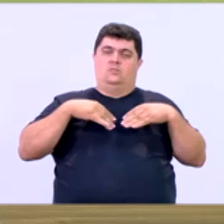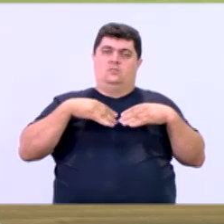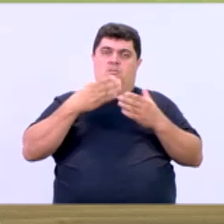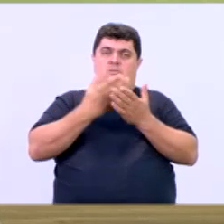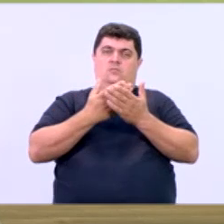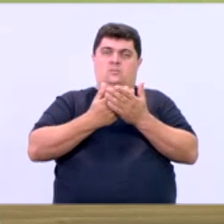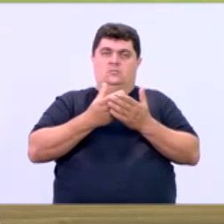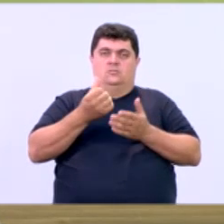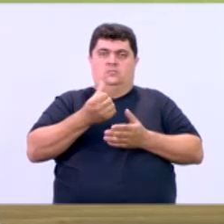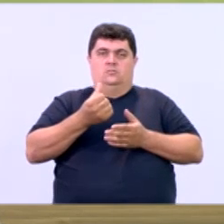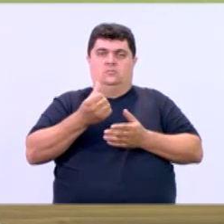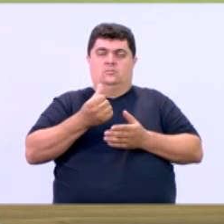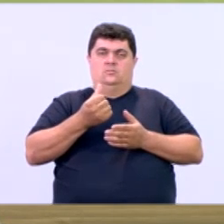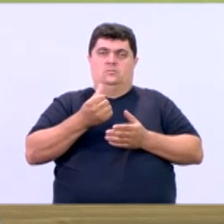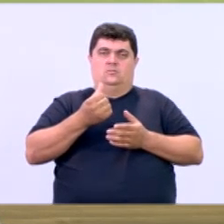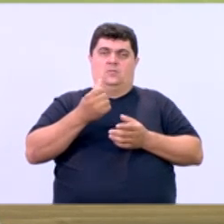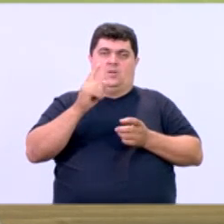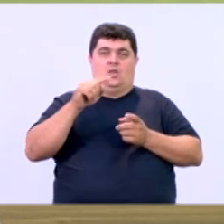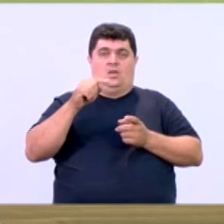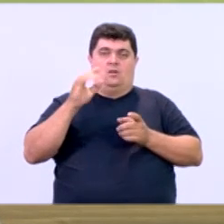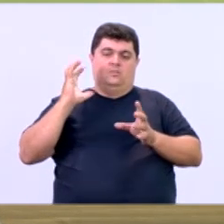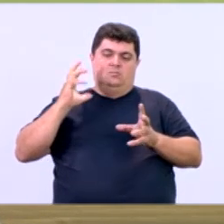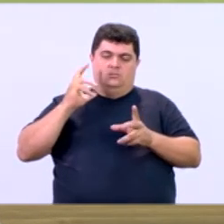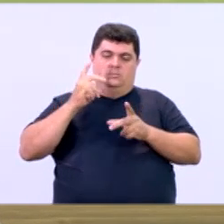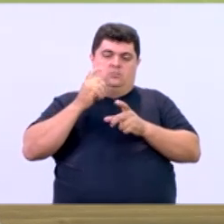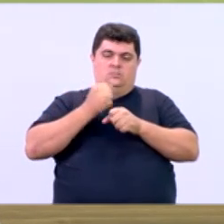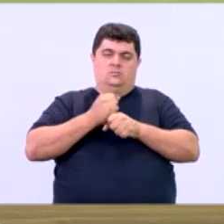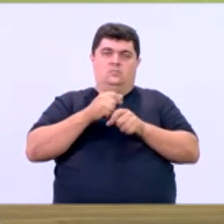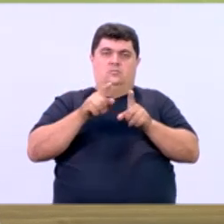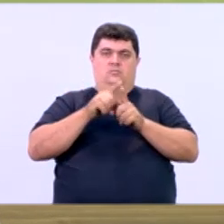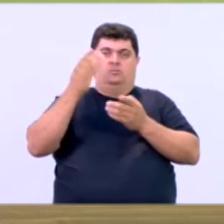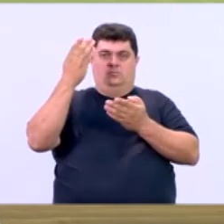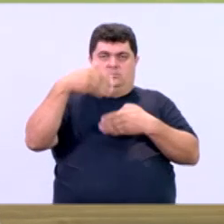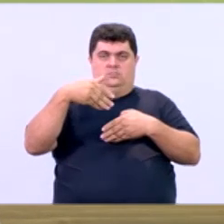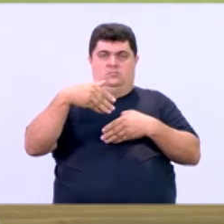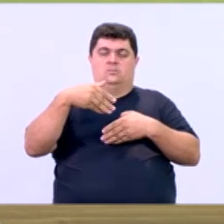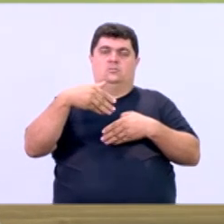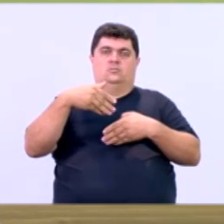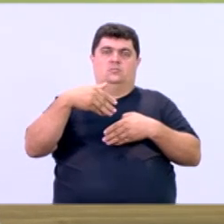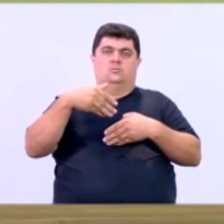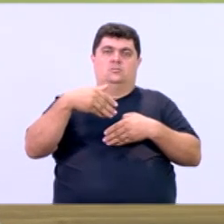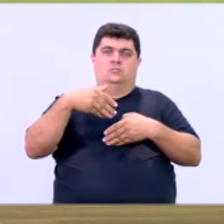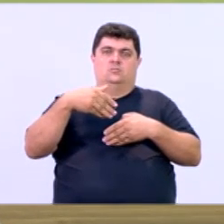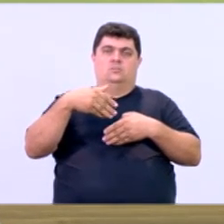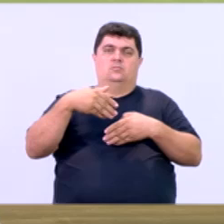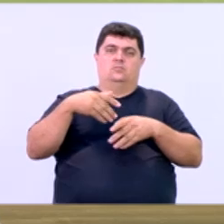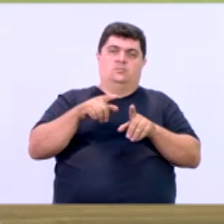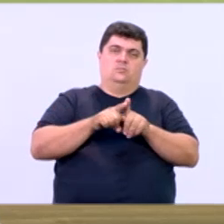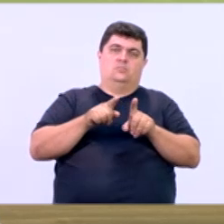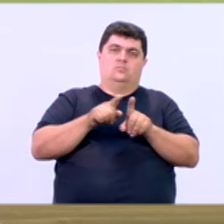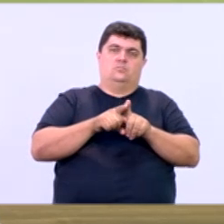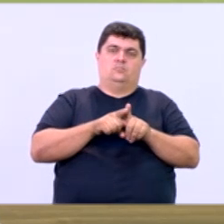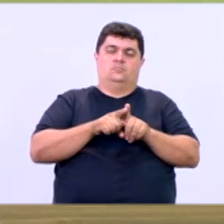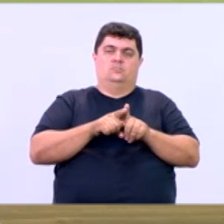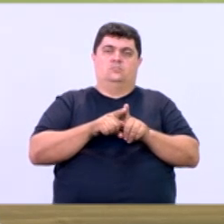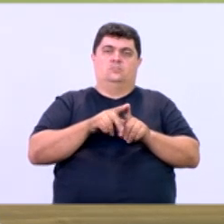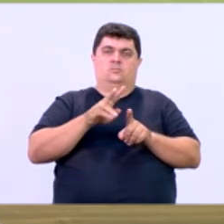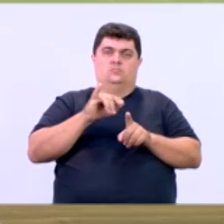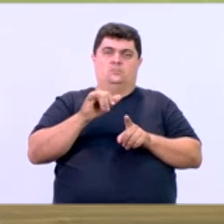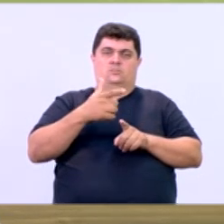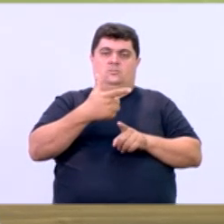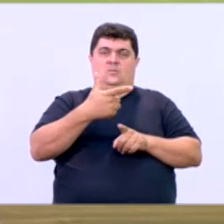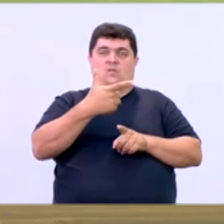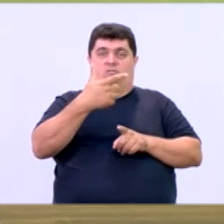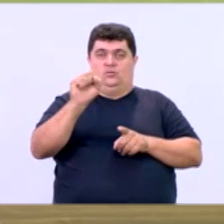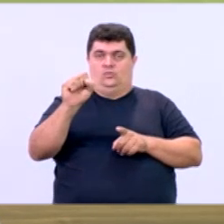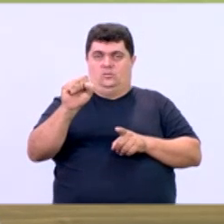aula 6, né, que será aula de revisão e já a prova, tá? Vai ser no dia